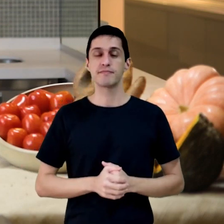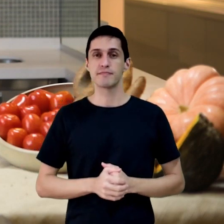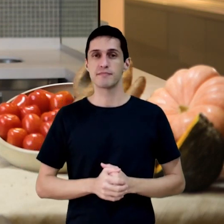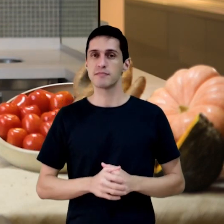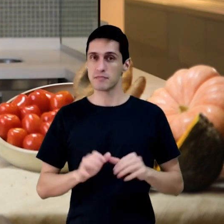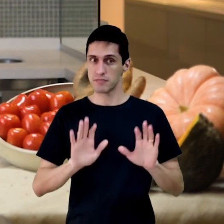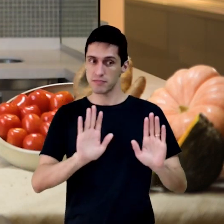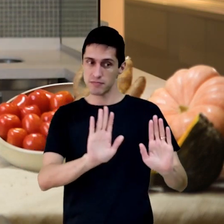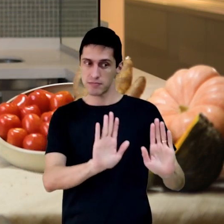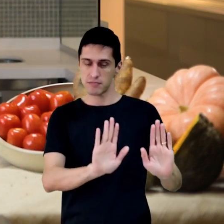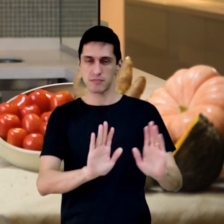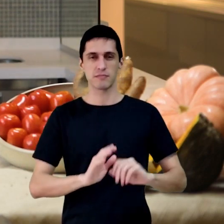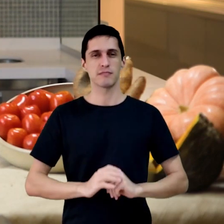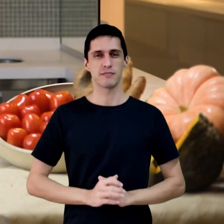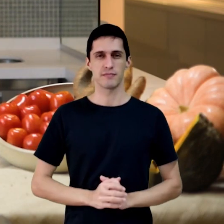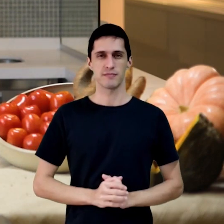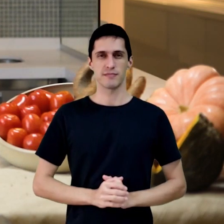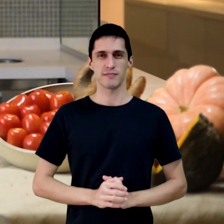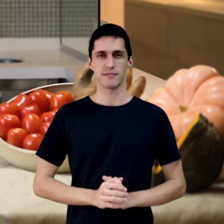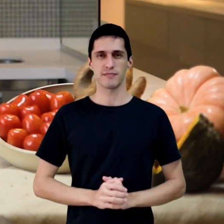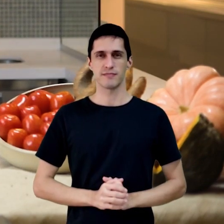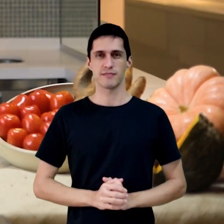prato.